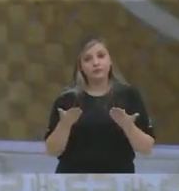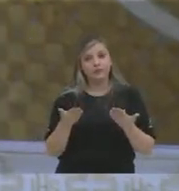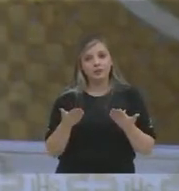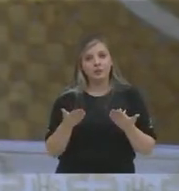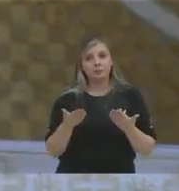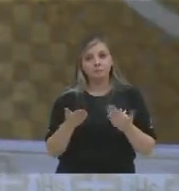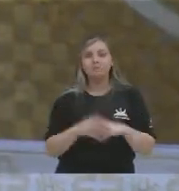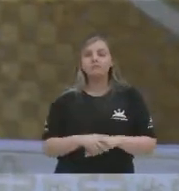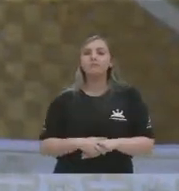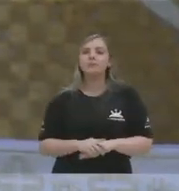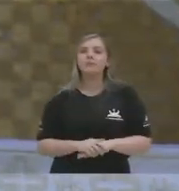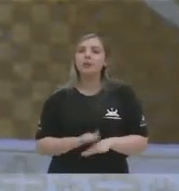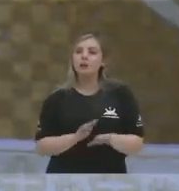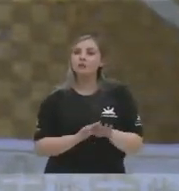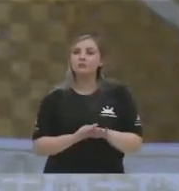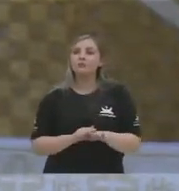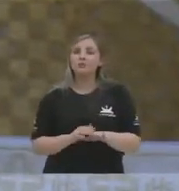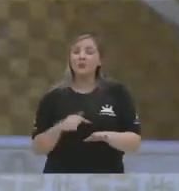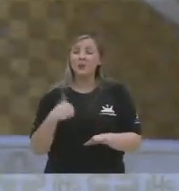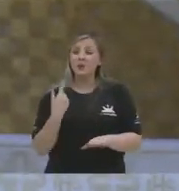muitas vezes nós temos que cuidar,